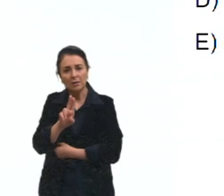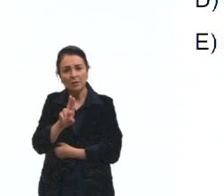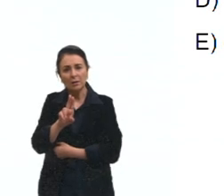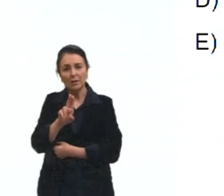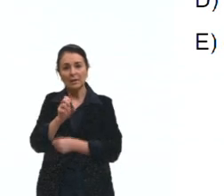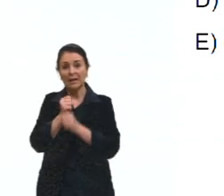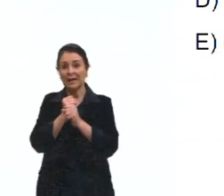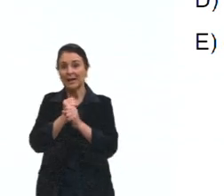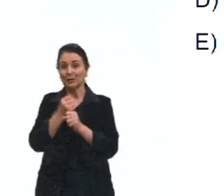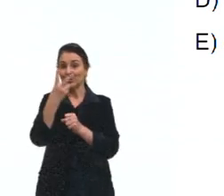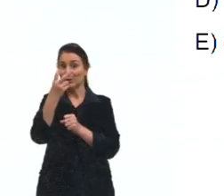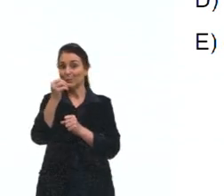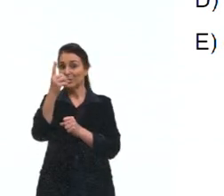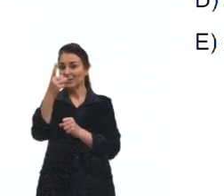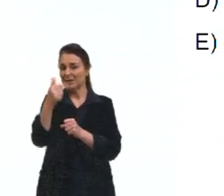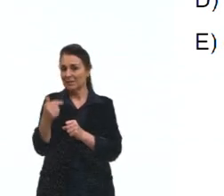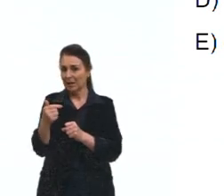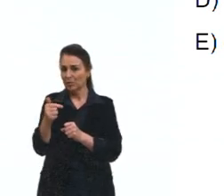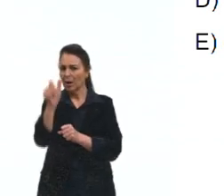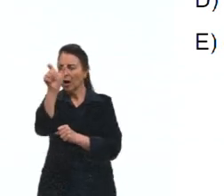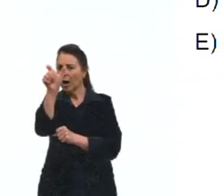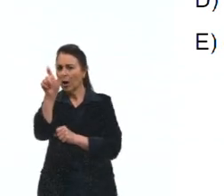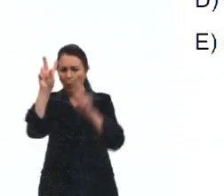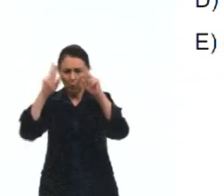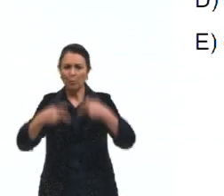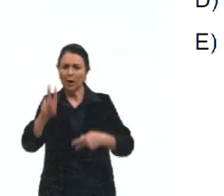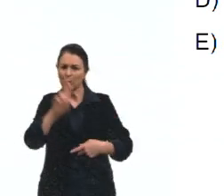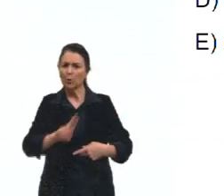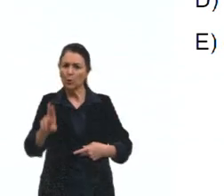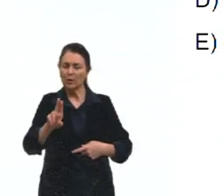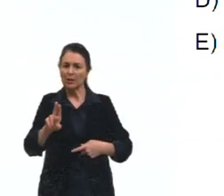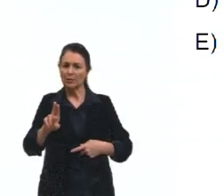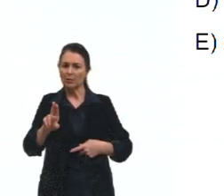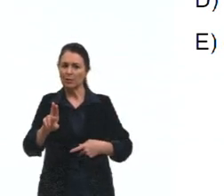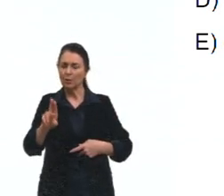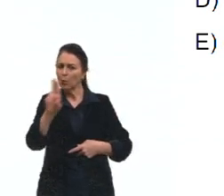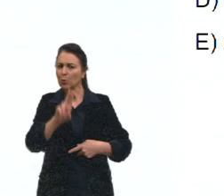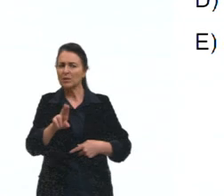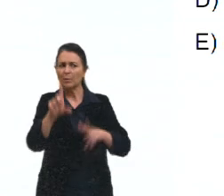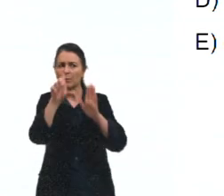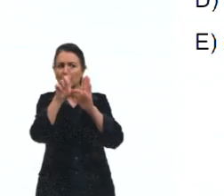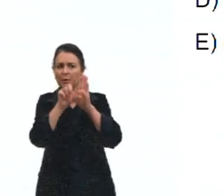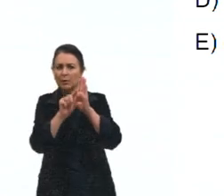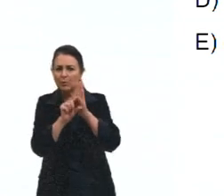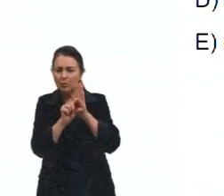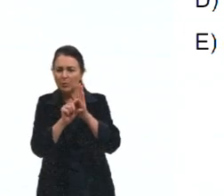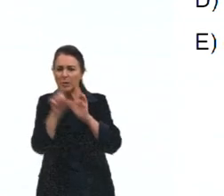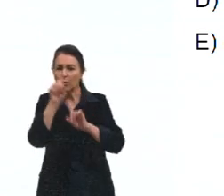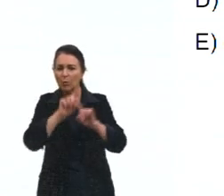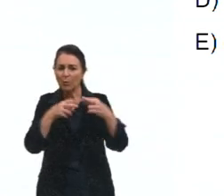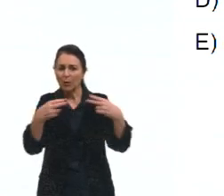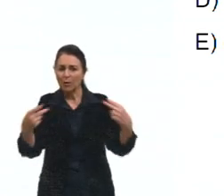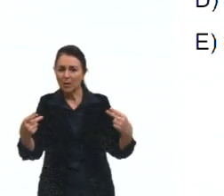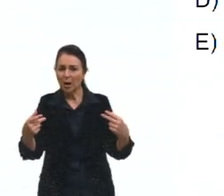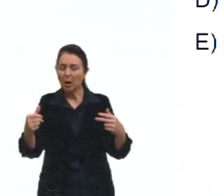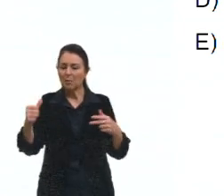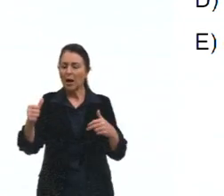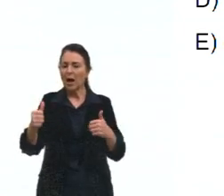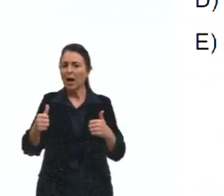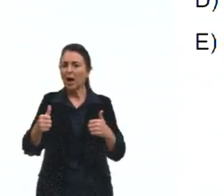2017 pelo ser humano com o intuito de diminuir ou por muitas vezes curar